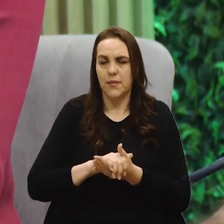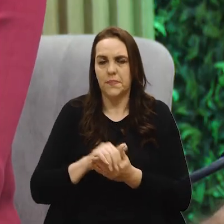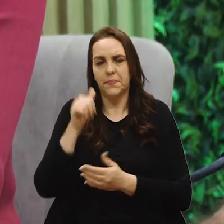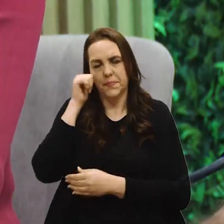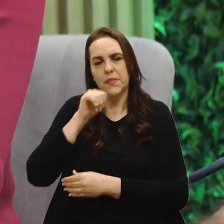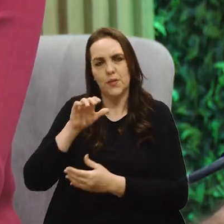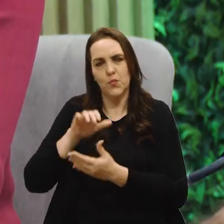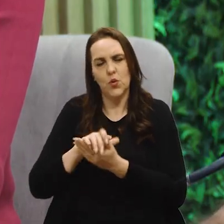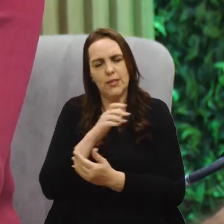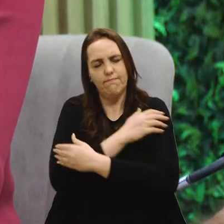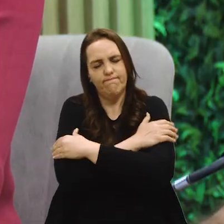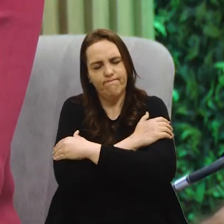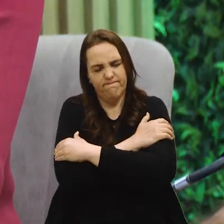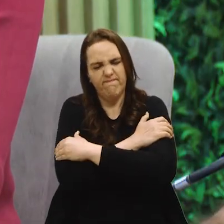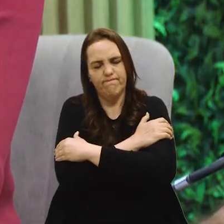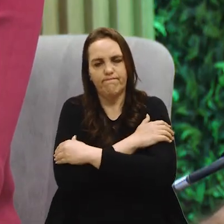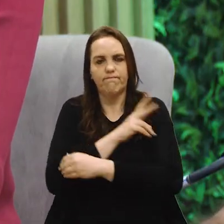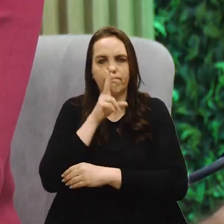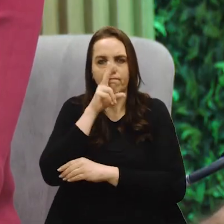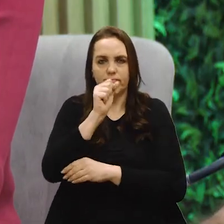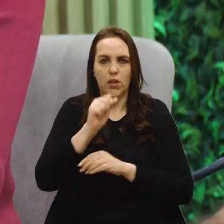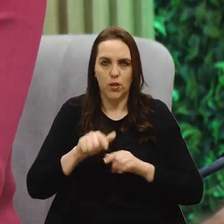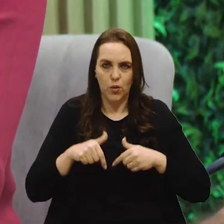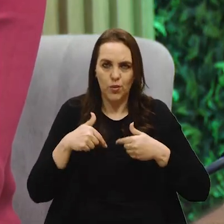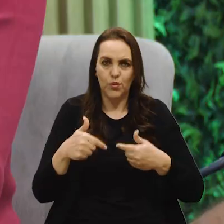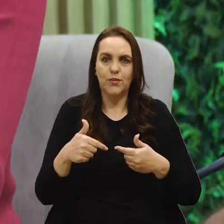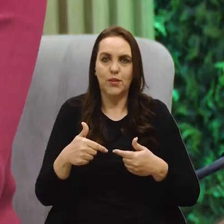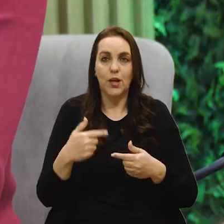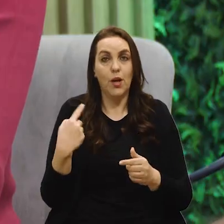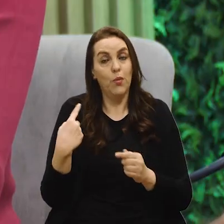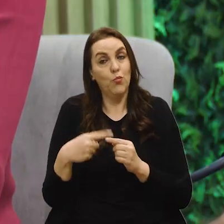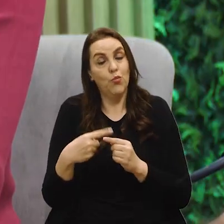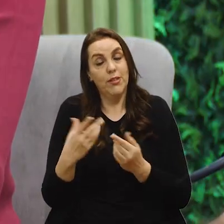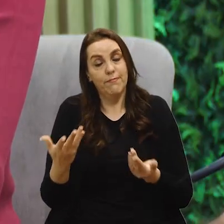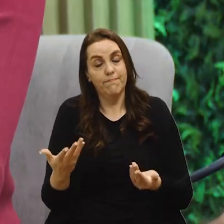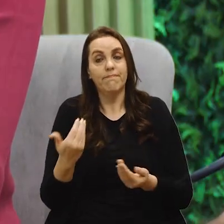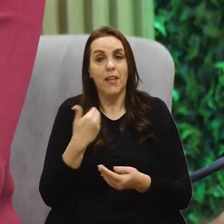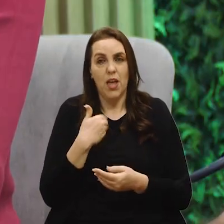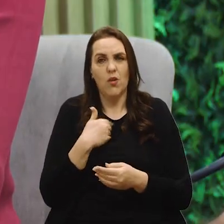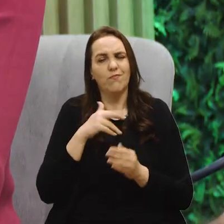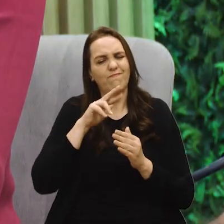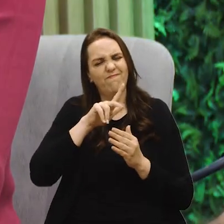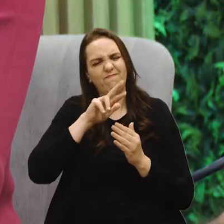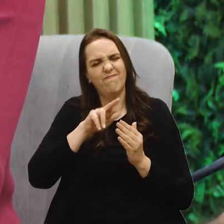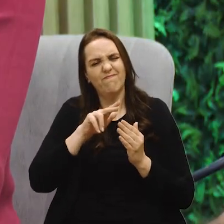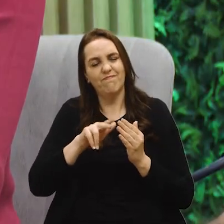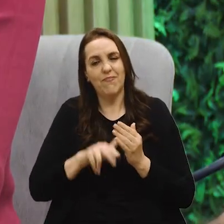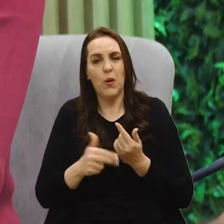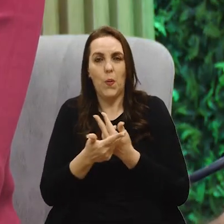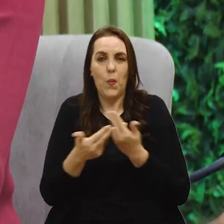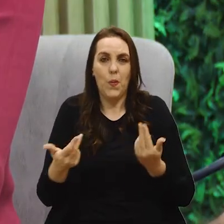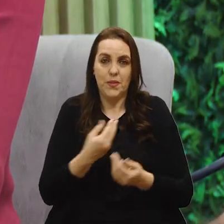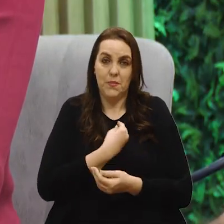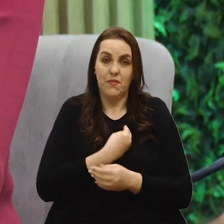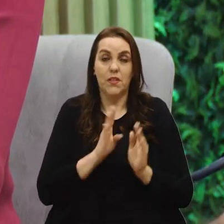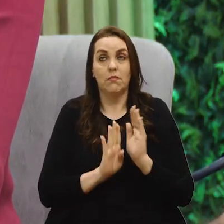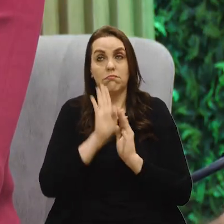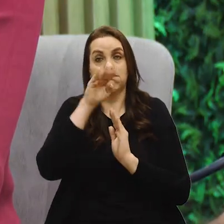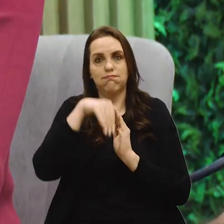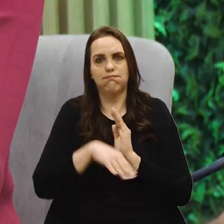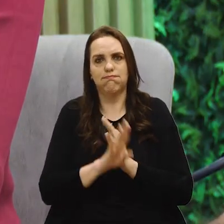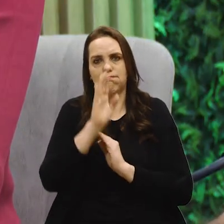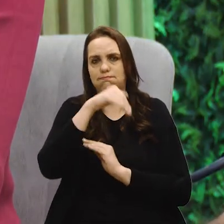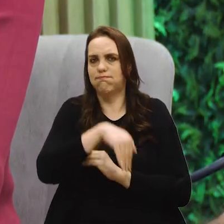esposa. Um abração para minha esposa guerreira, né? Porque devido a ter passado por diversas situações na vida, altos